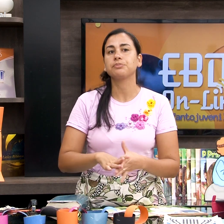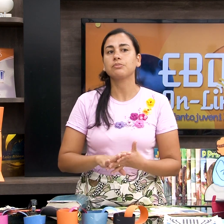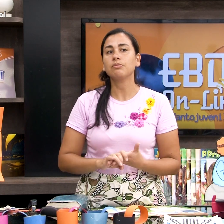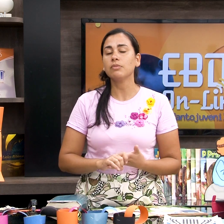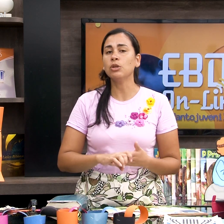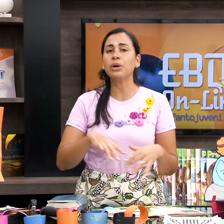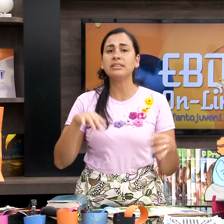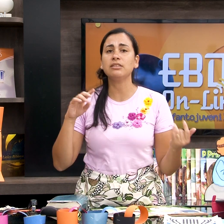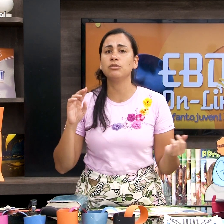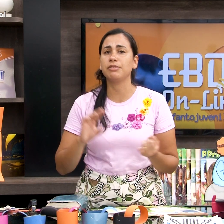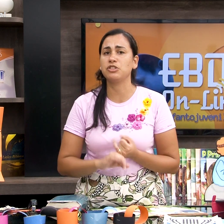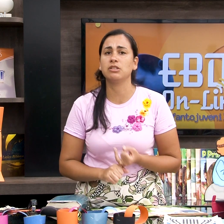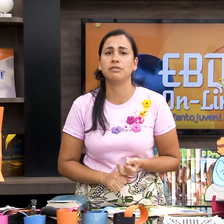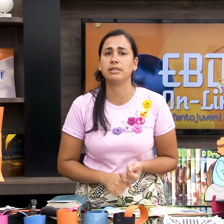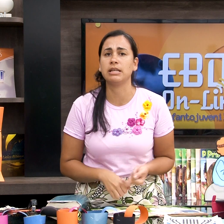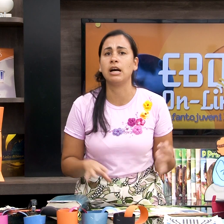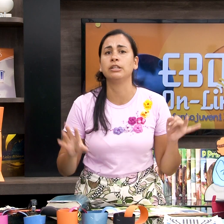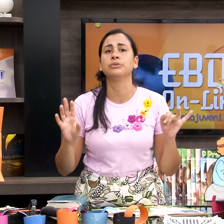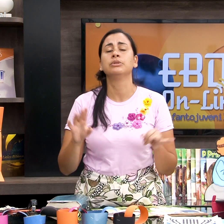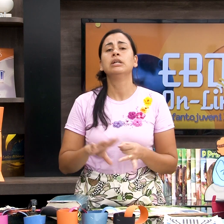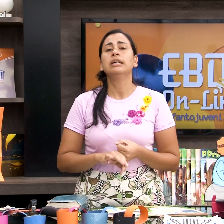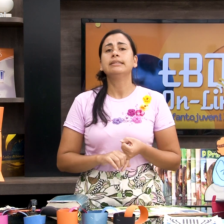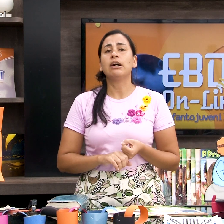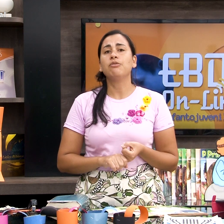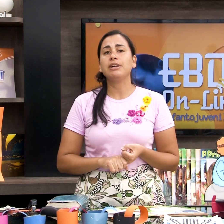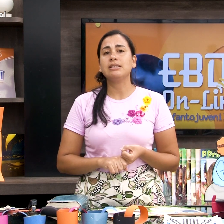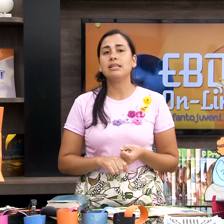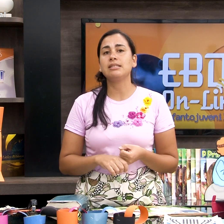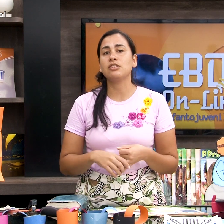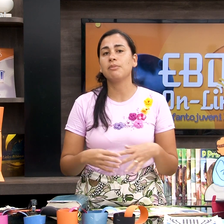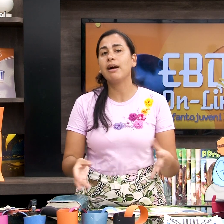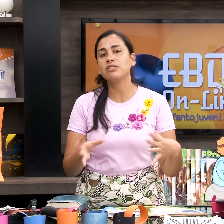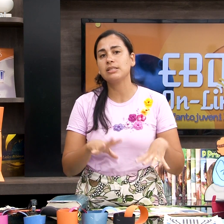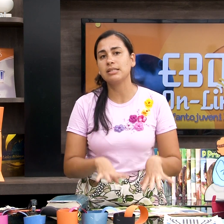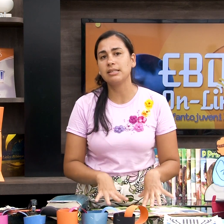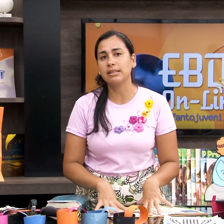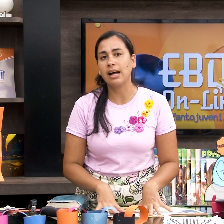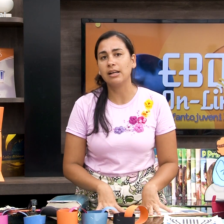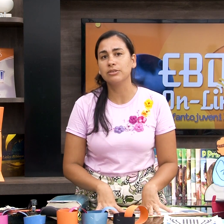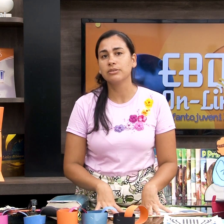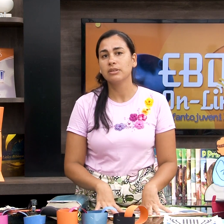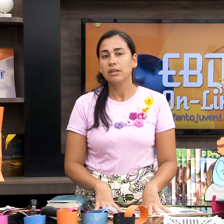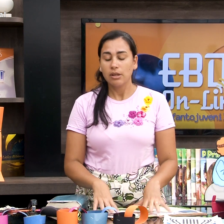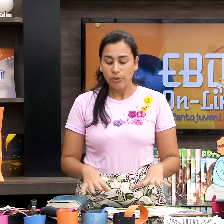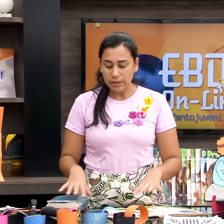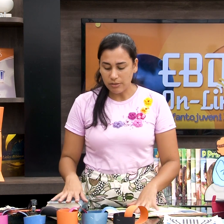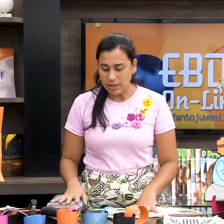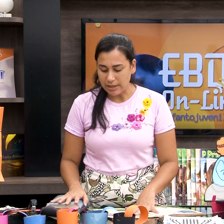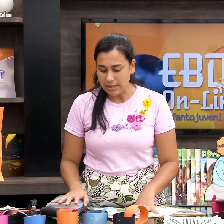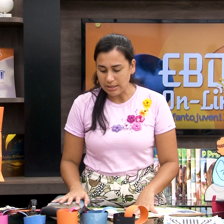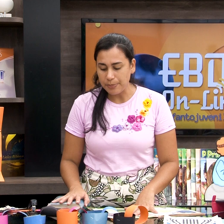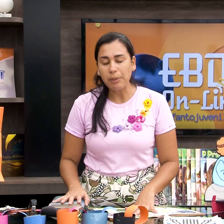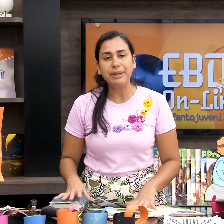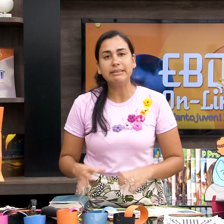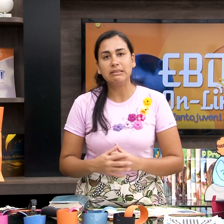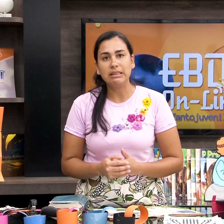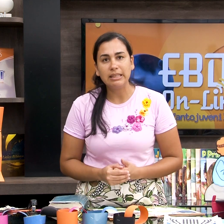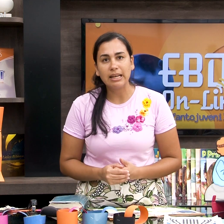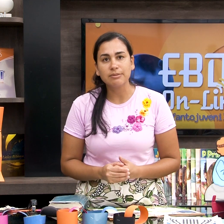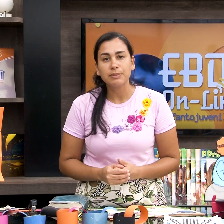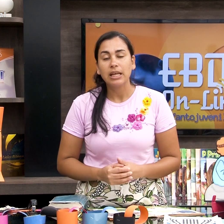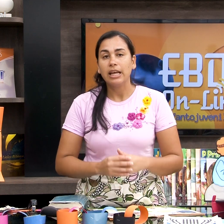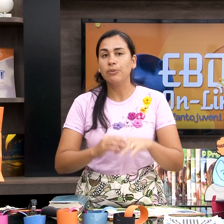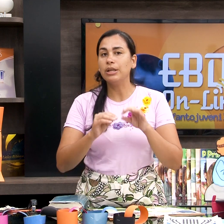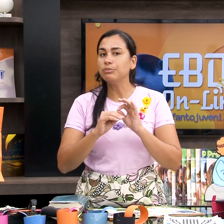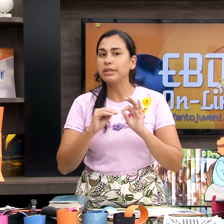sala nunca tenha tido uma festinha de aniversário. Talvez ele seja mais necessitado. Ou então você vai dizer assim para mim,